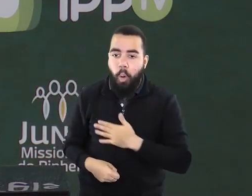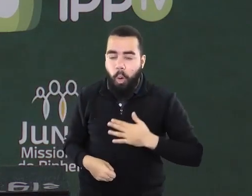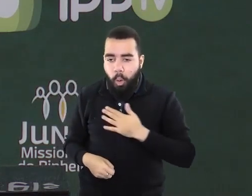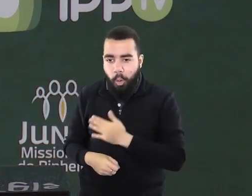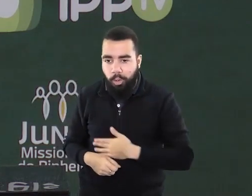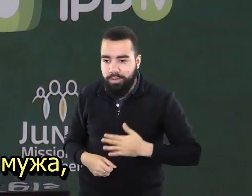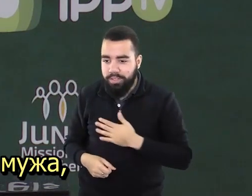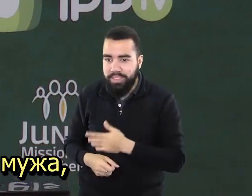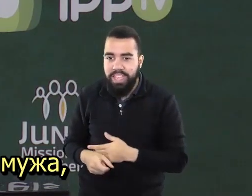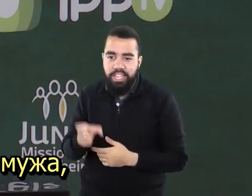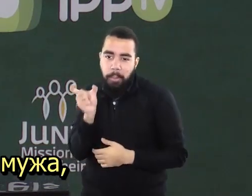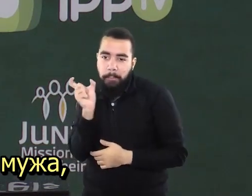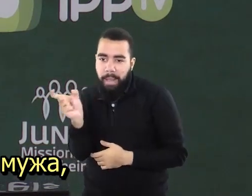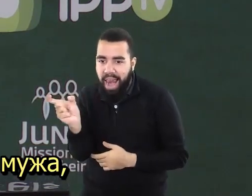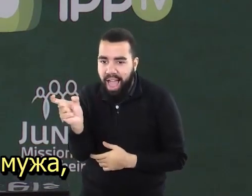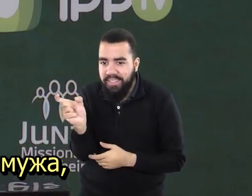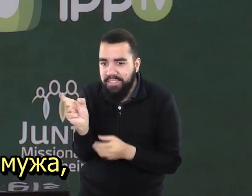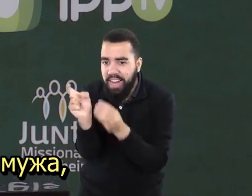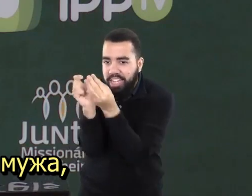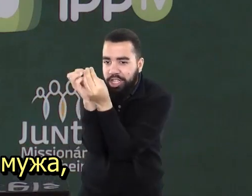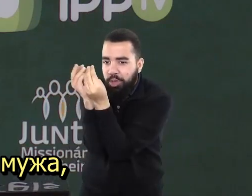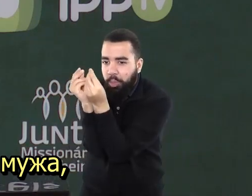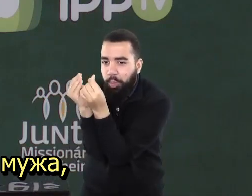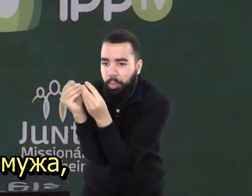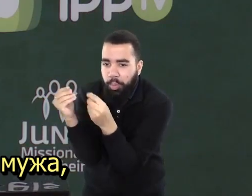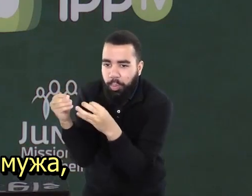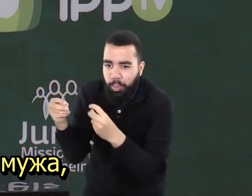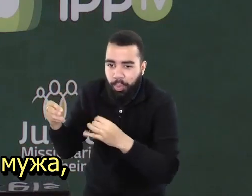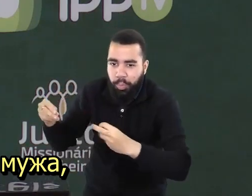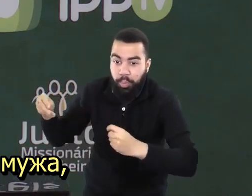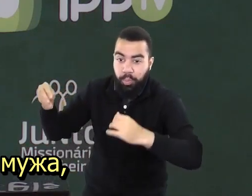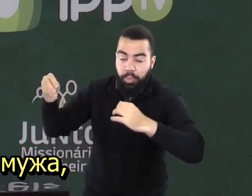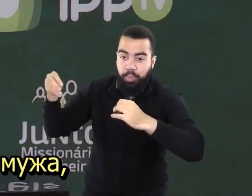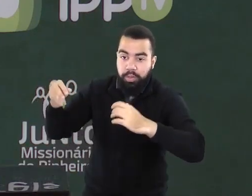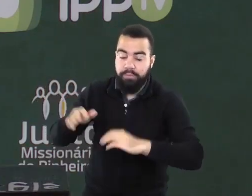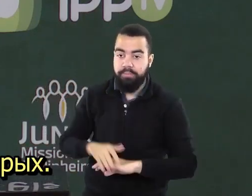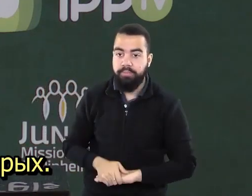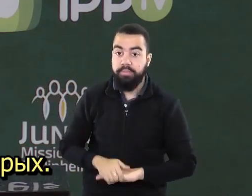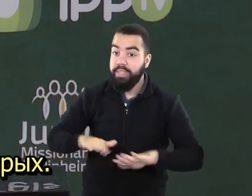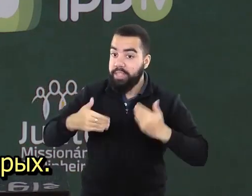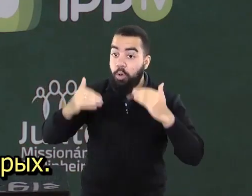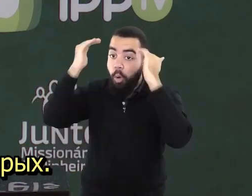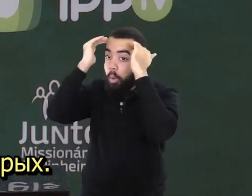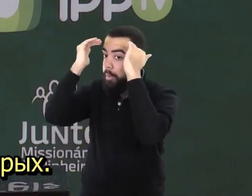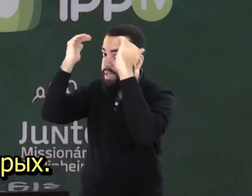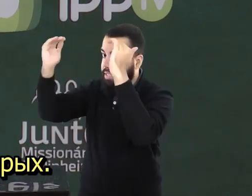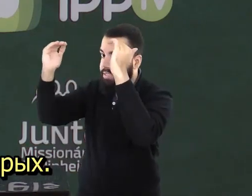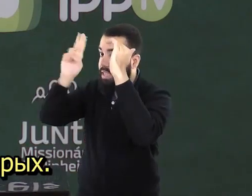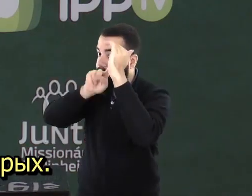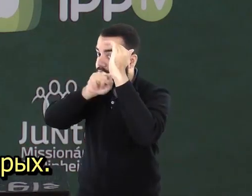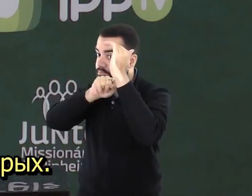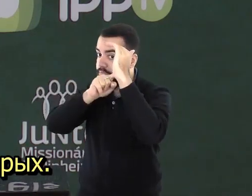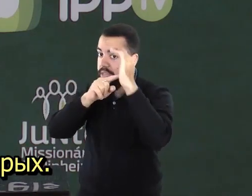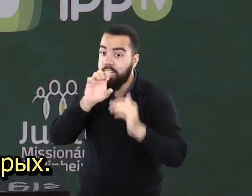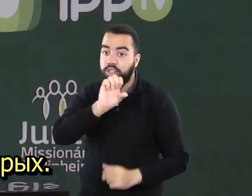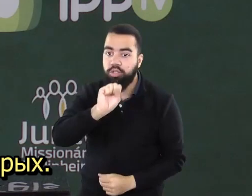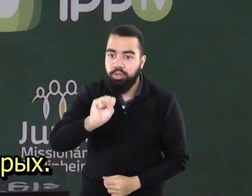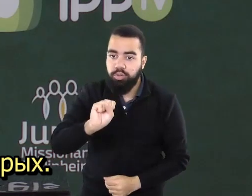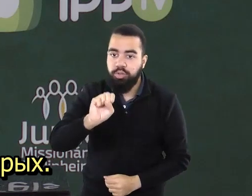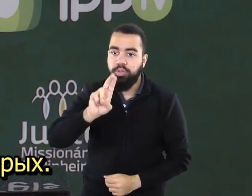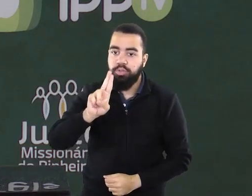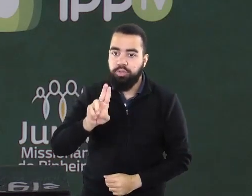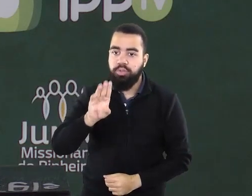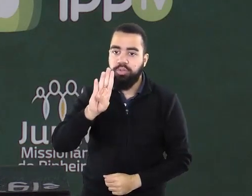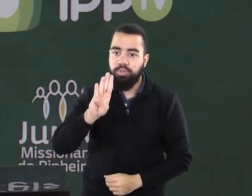cristianismo. Quando você fala de submissão da esposa ao marido, esta palavra soa mal em alguns